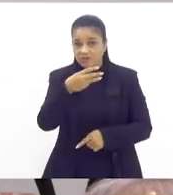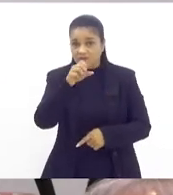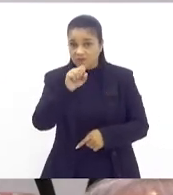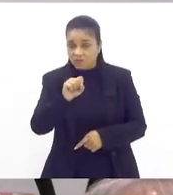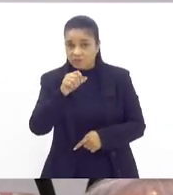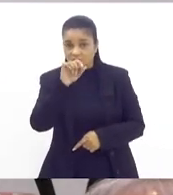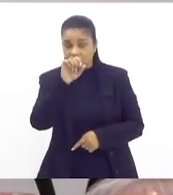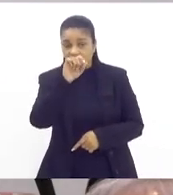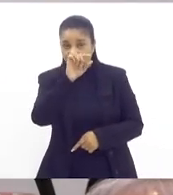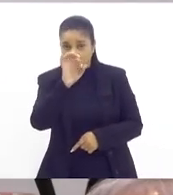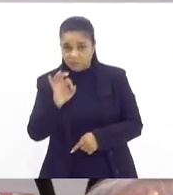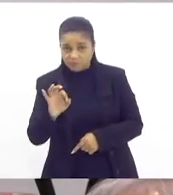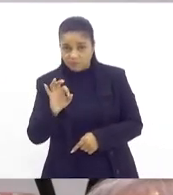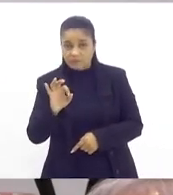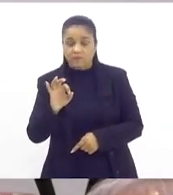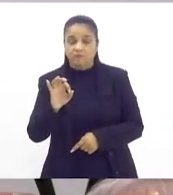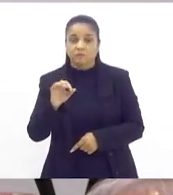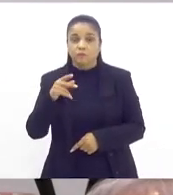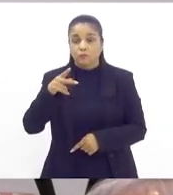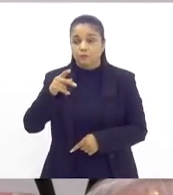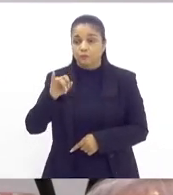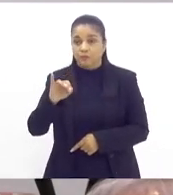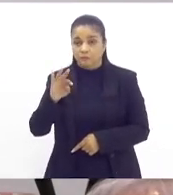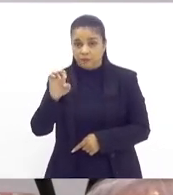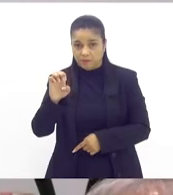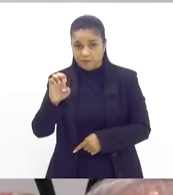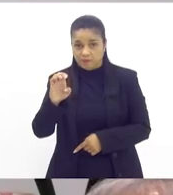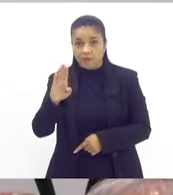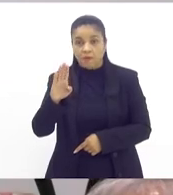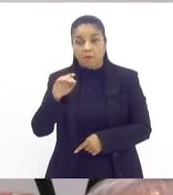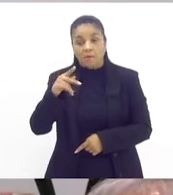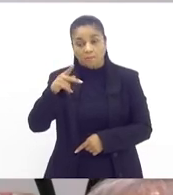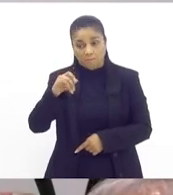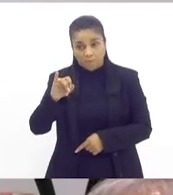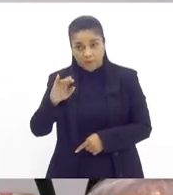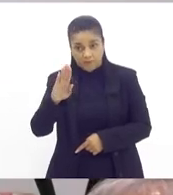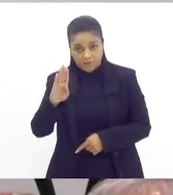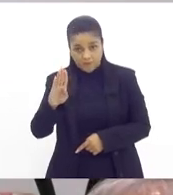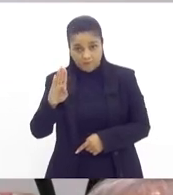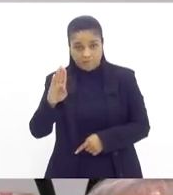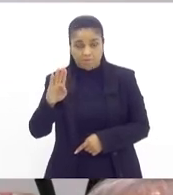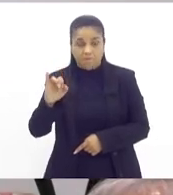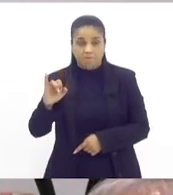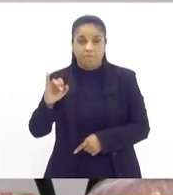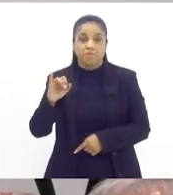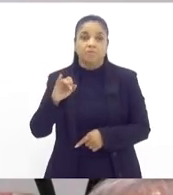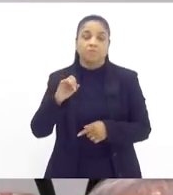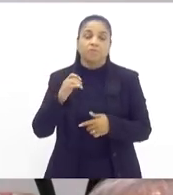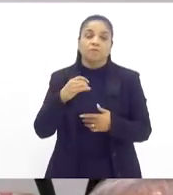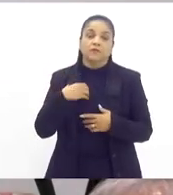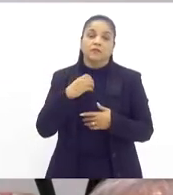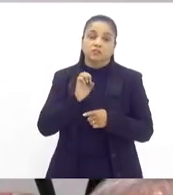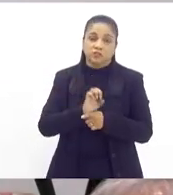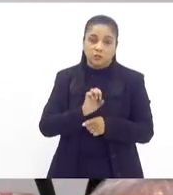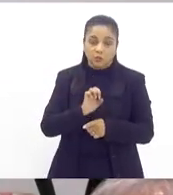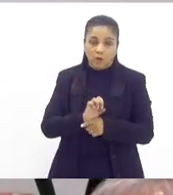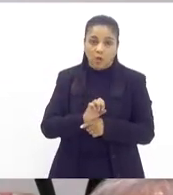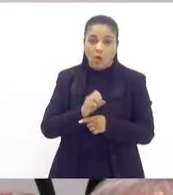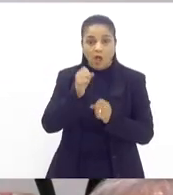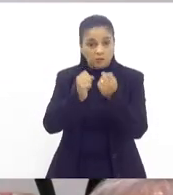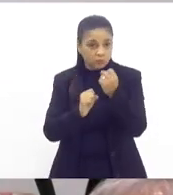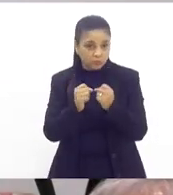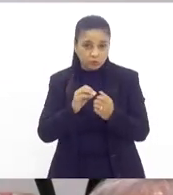do PIB estadual. Sem esse regime, a indústria não funciona. E